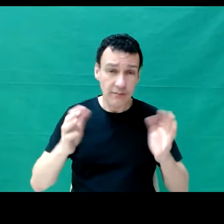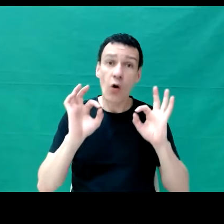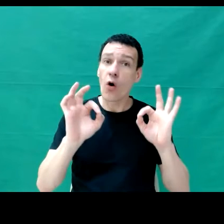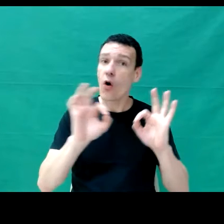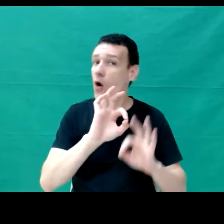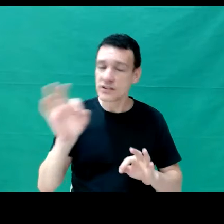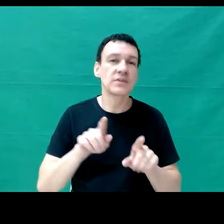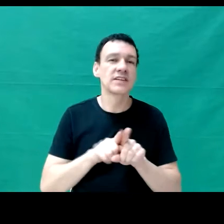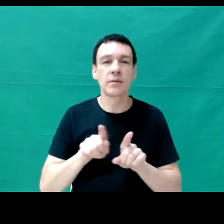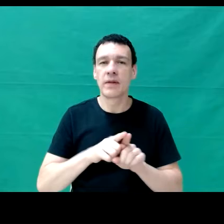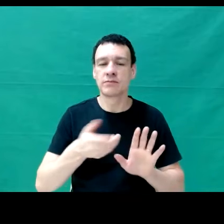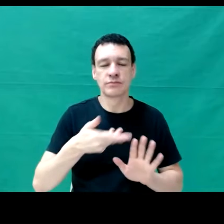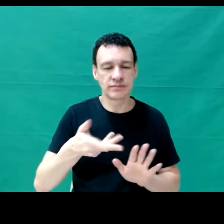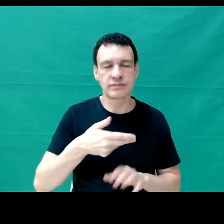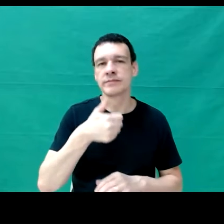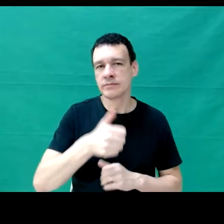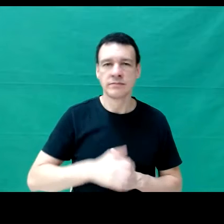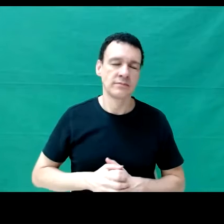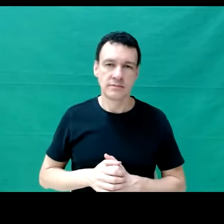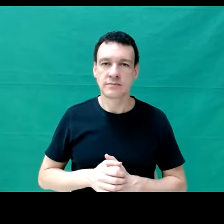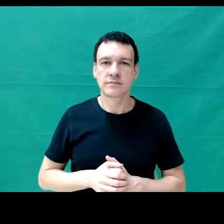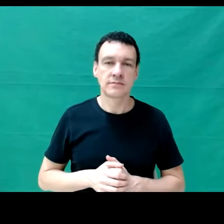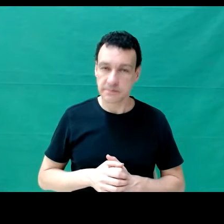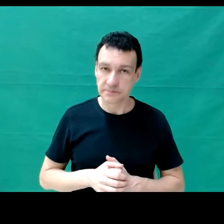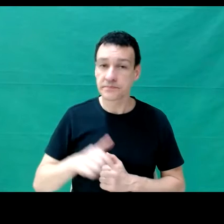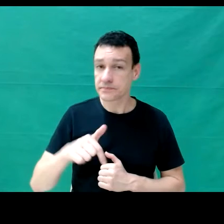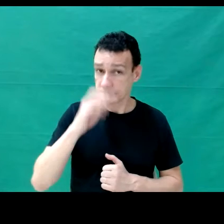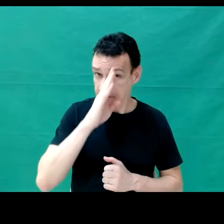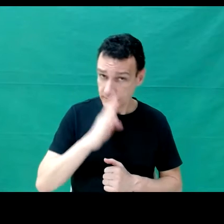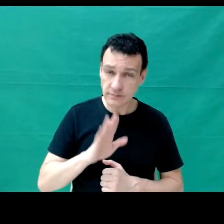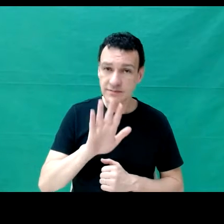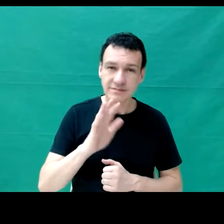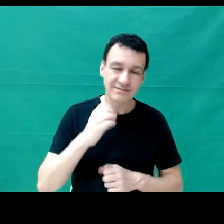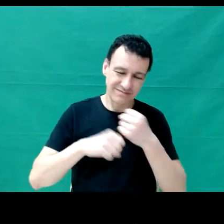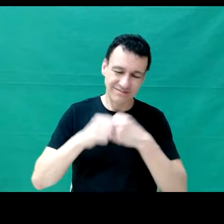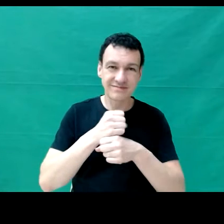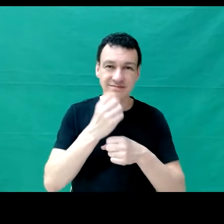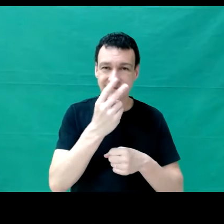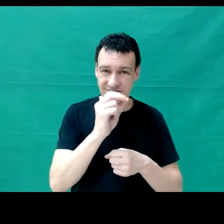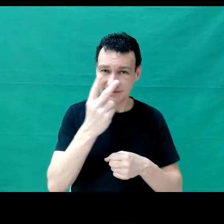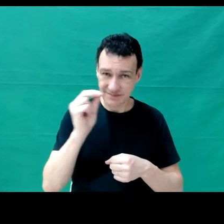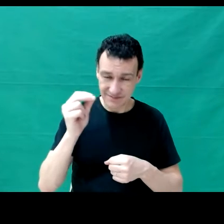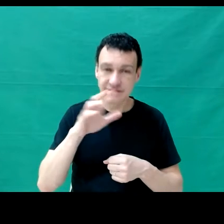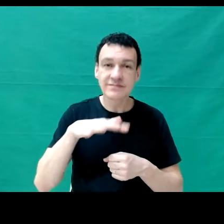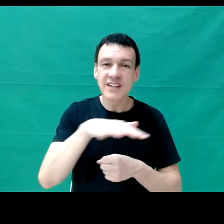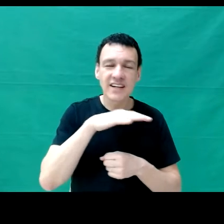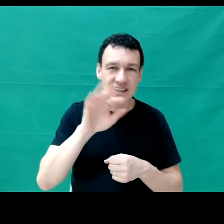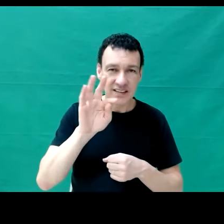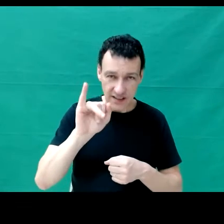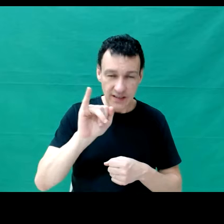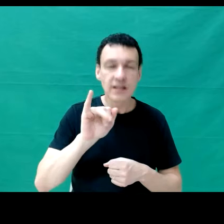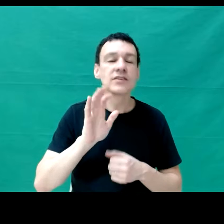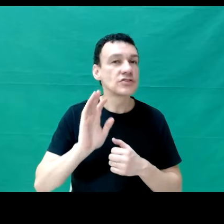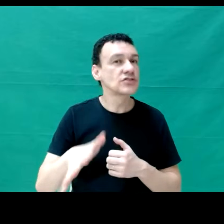né. No Brasil, agora em 2020, né, a nossa área de TI teve um crescimento